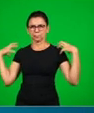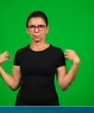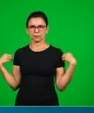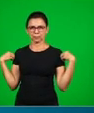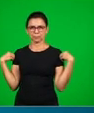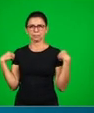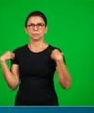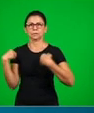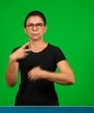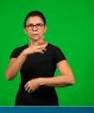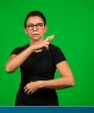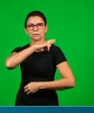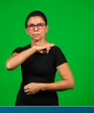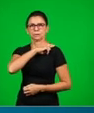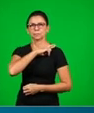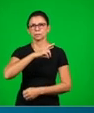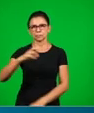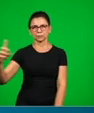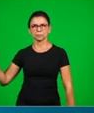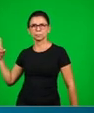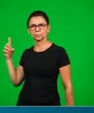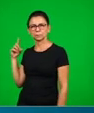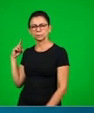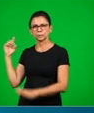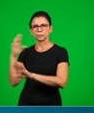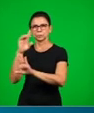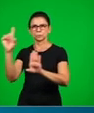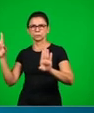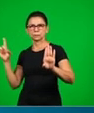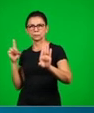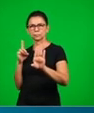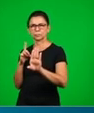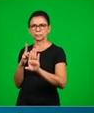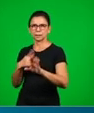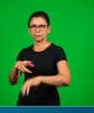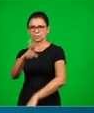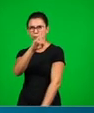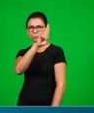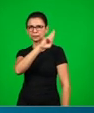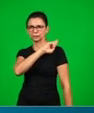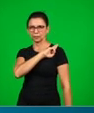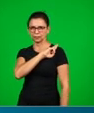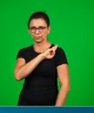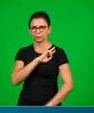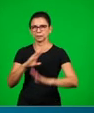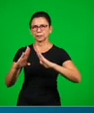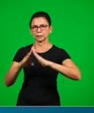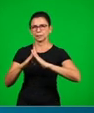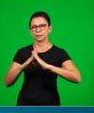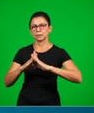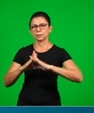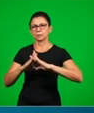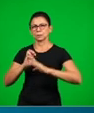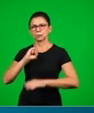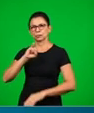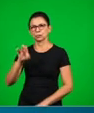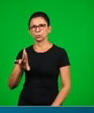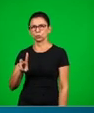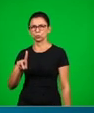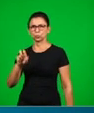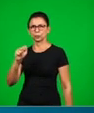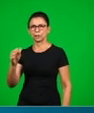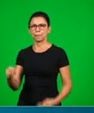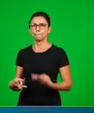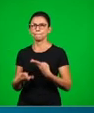por detrás de toda a casa de Judá. Isso. Então nós vemos aqui no versículo, nós temos o quê? De algumas